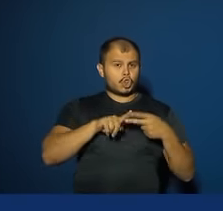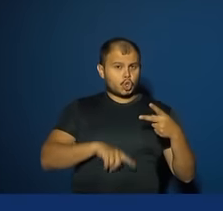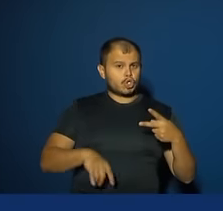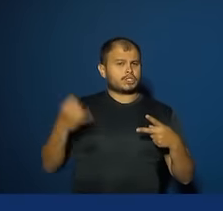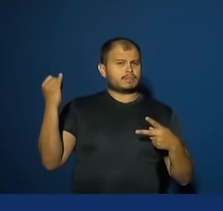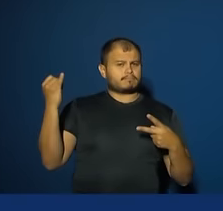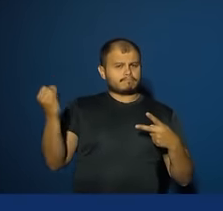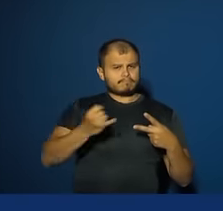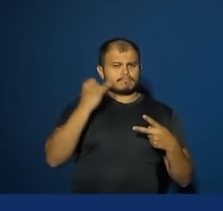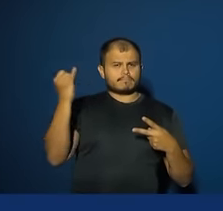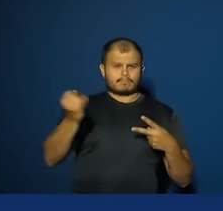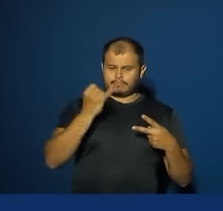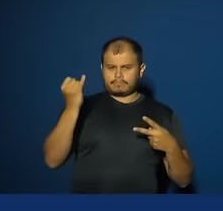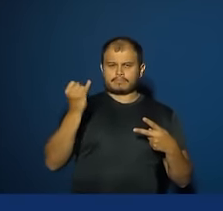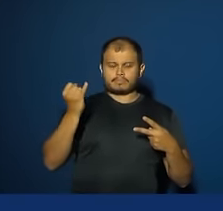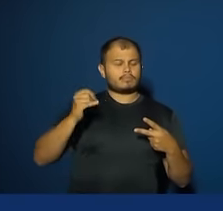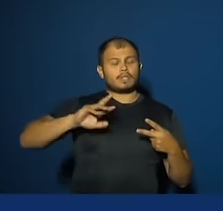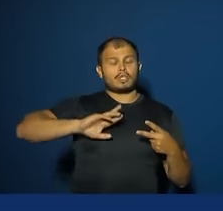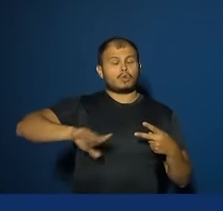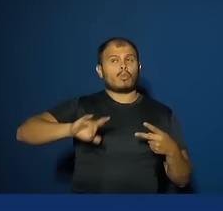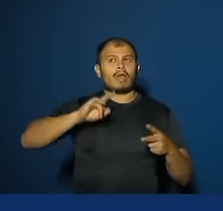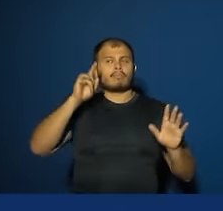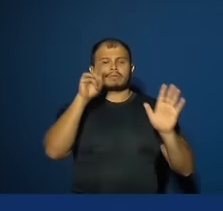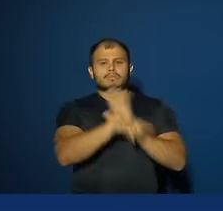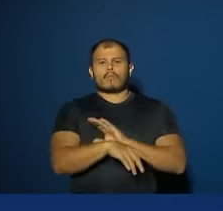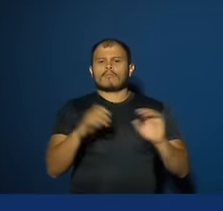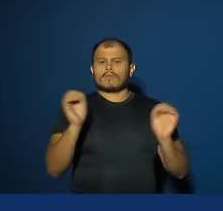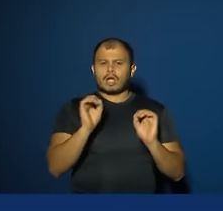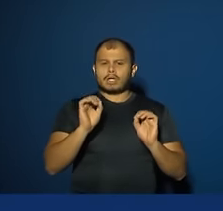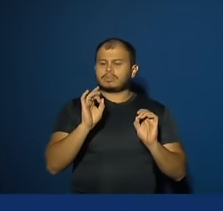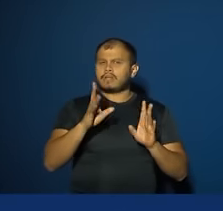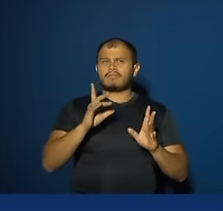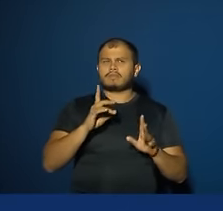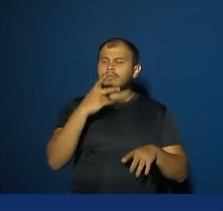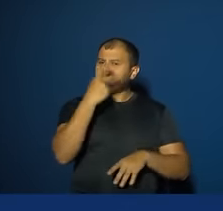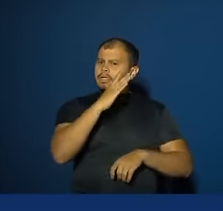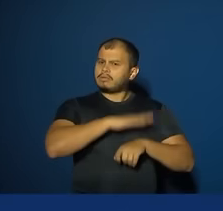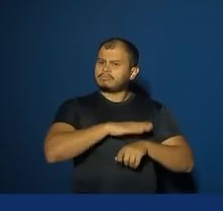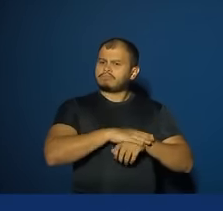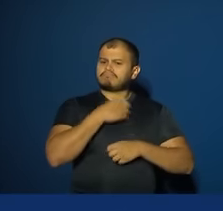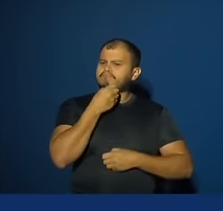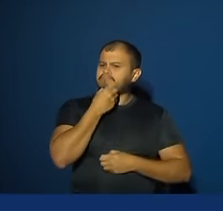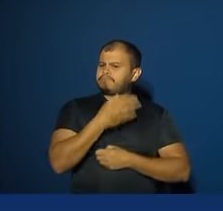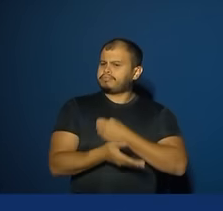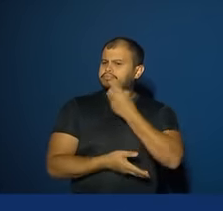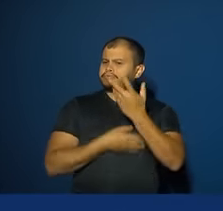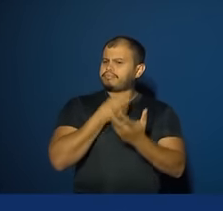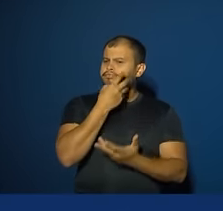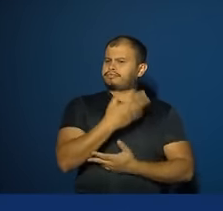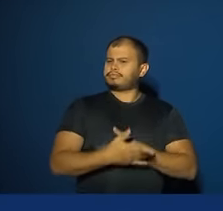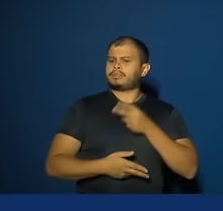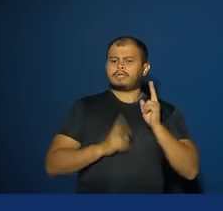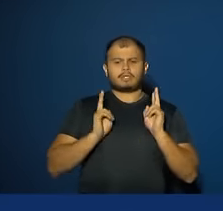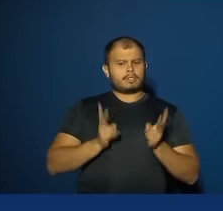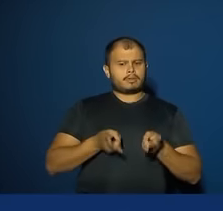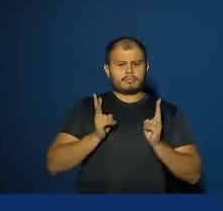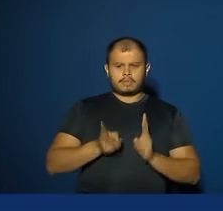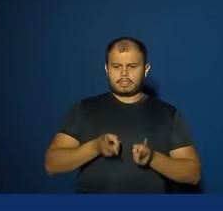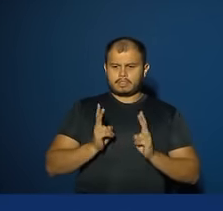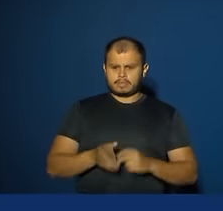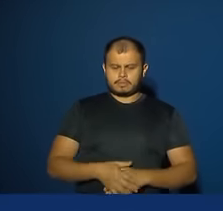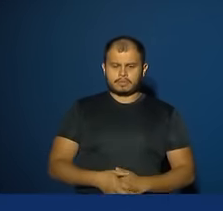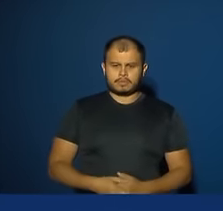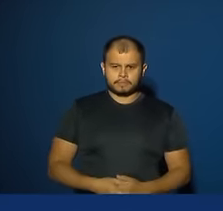importantes que não foram perguntadas elas foram ditas no meio espontaneamente né usando o